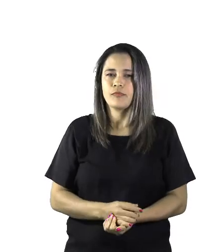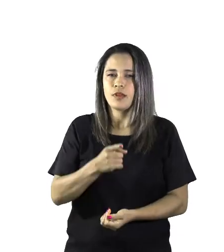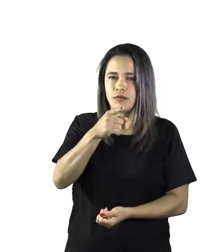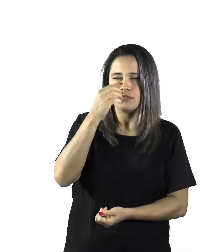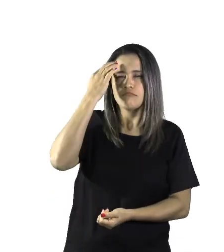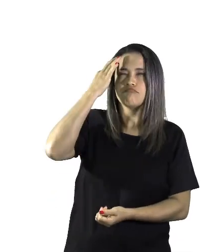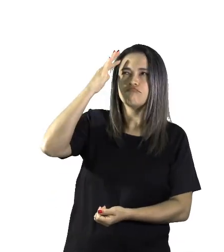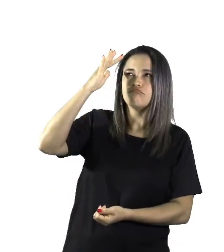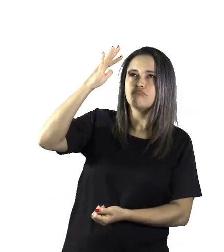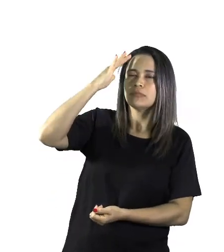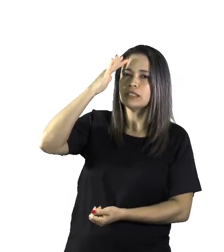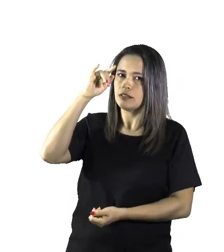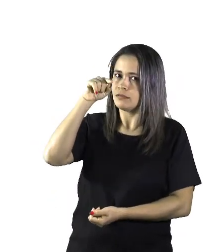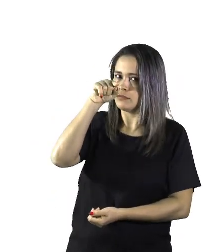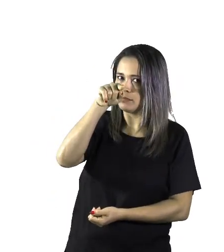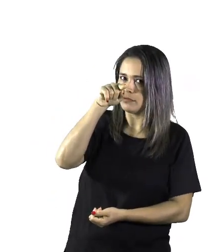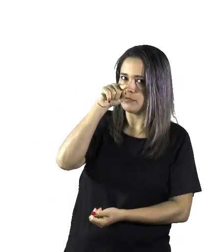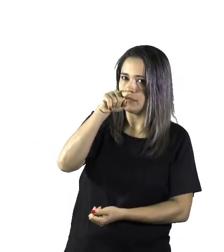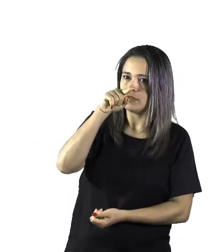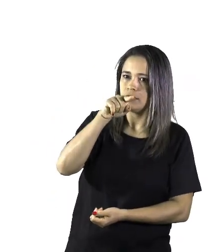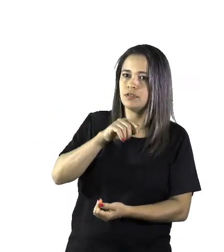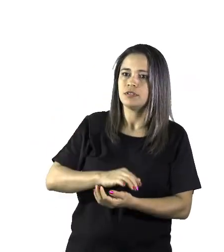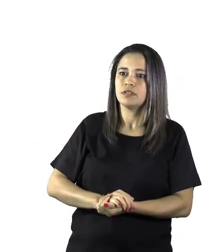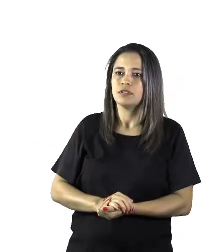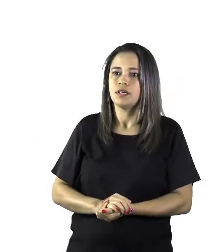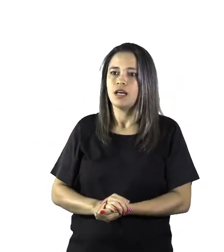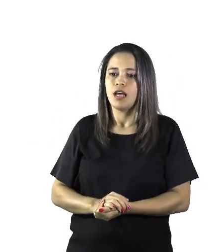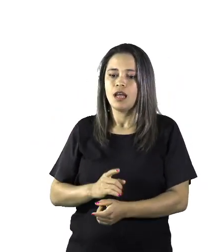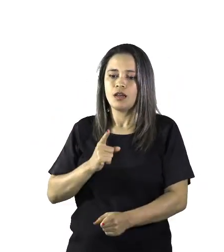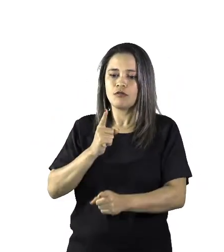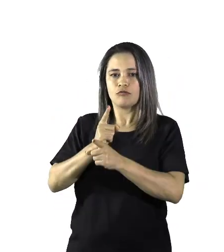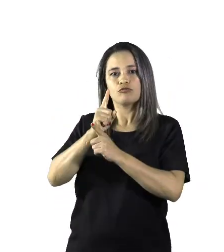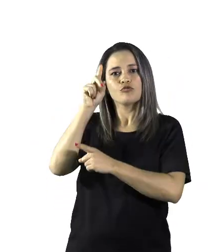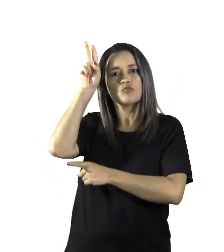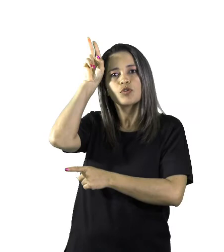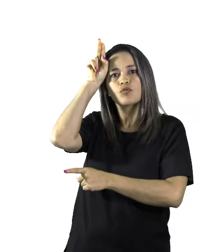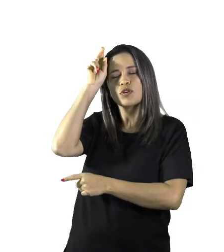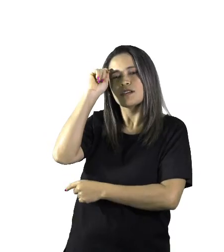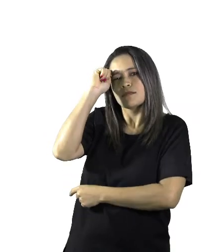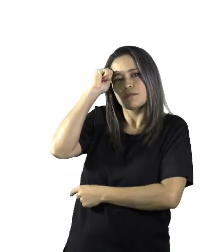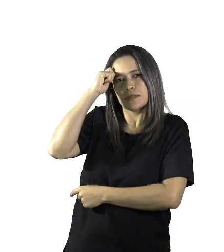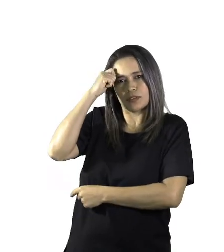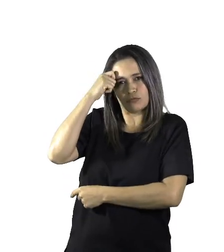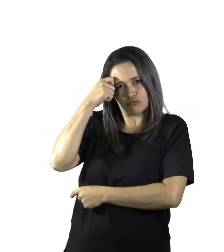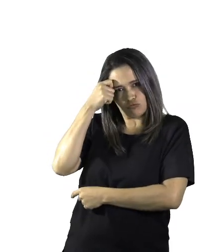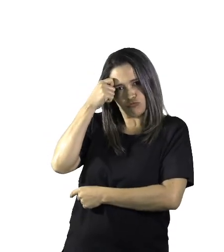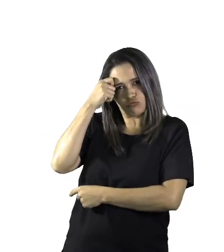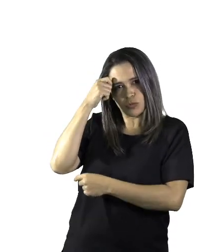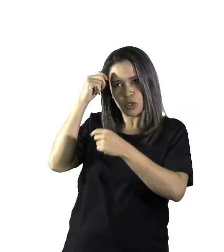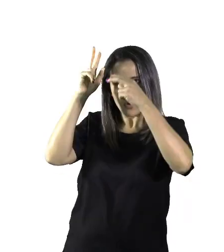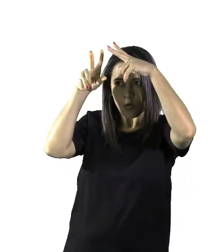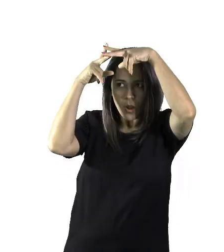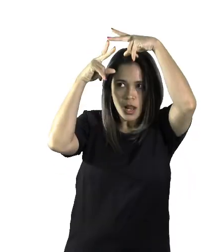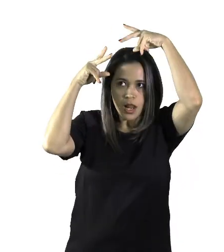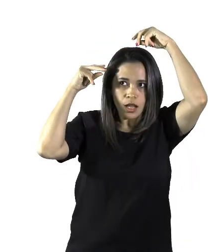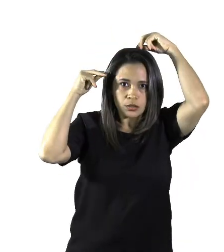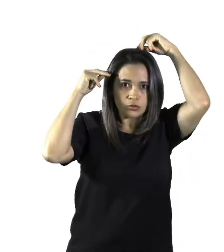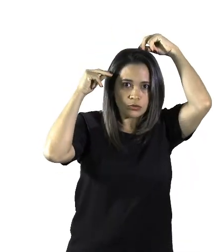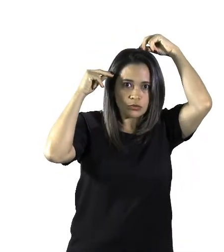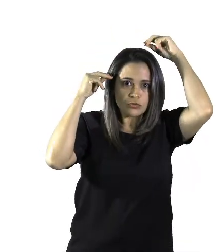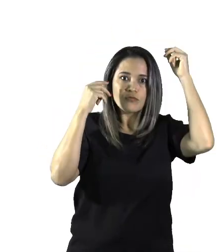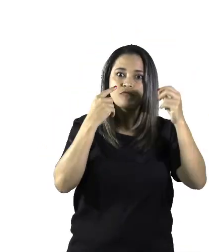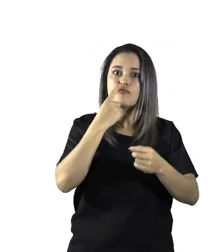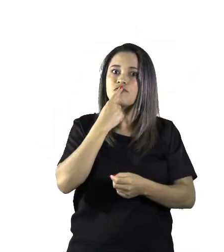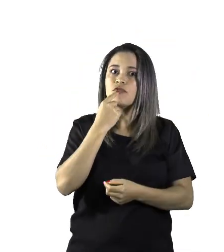Imagine que você encontrou uma coelhinha pretinha com um laço de fita vermelha na cabeça.